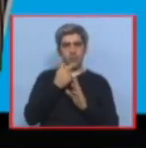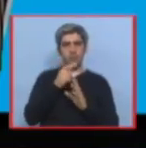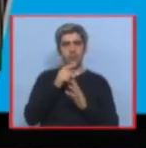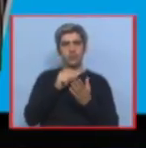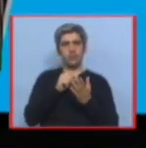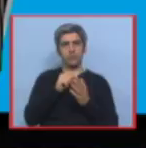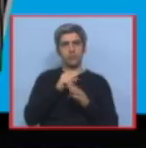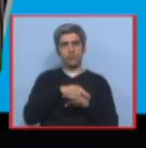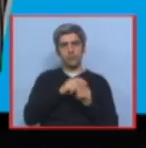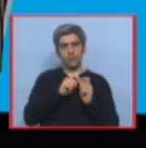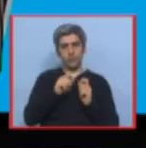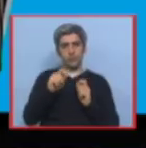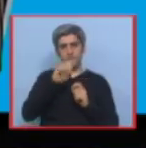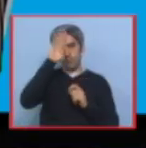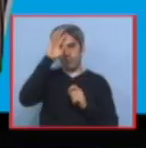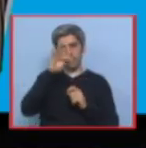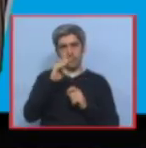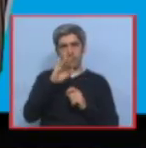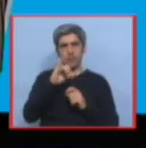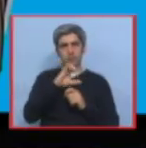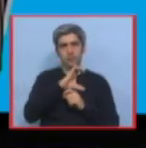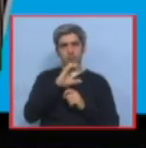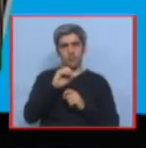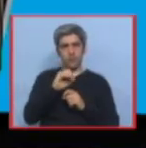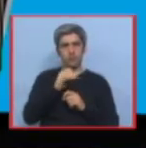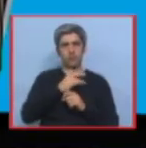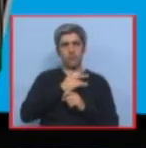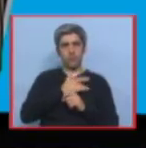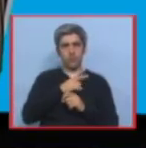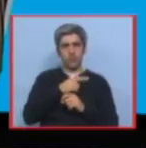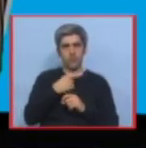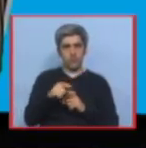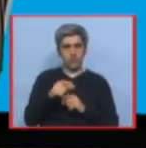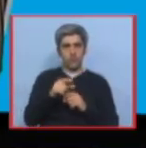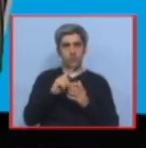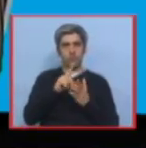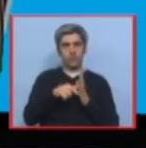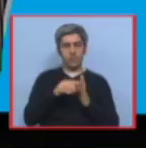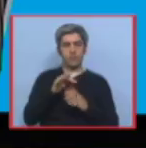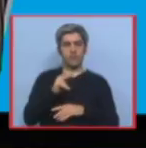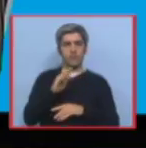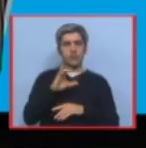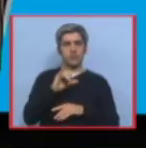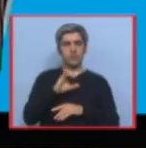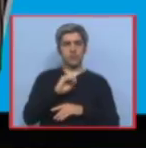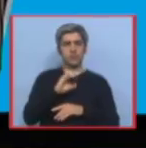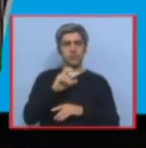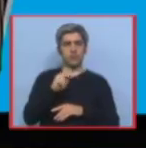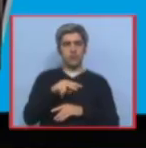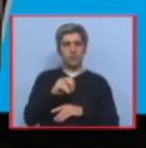o pontificado do Papa Francisco, o amor que ele tem pelo projeto franciscano